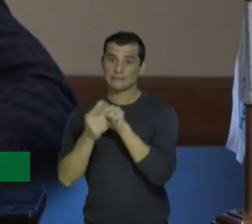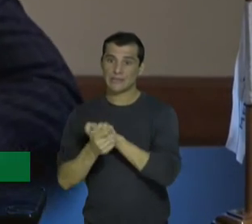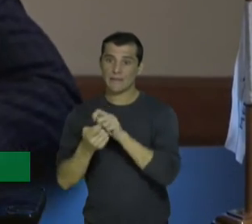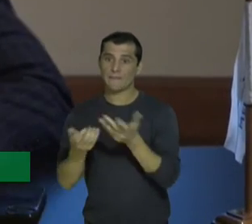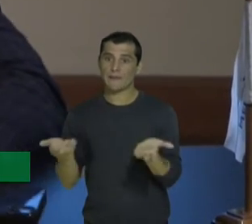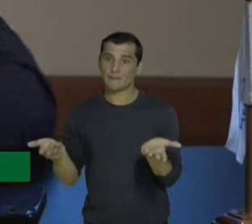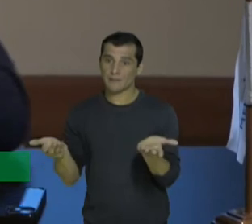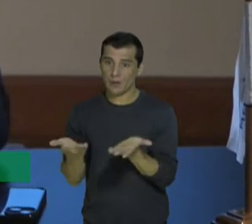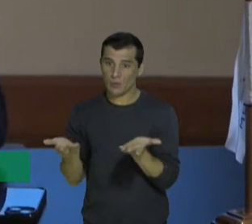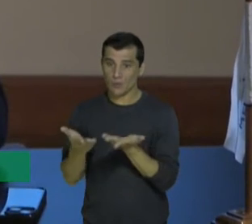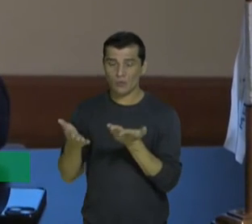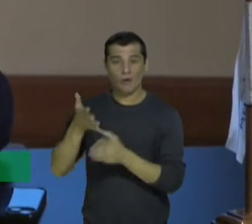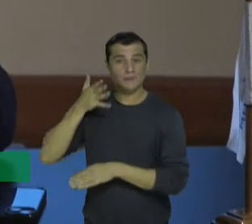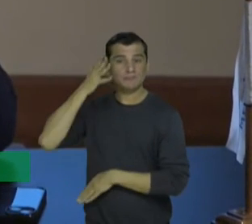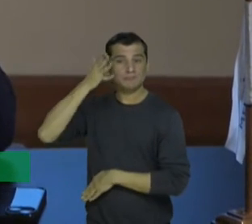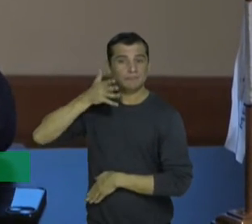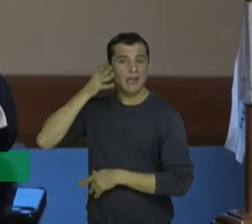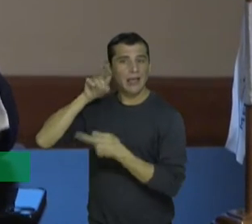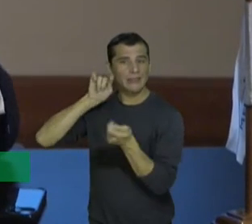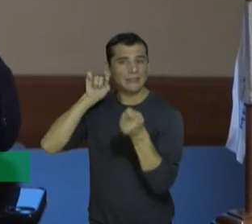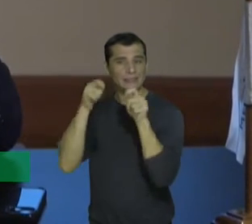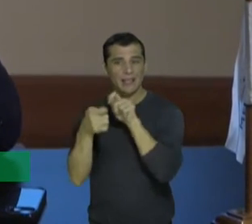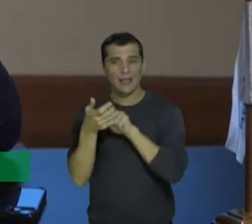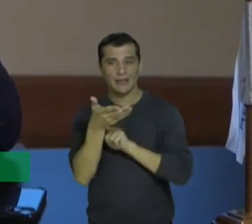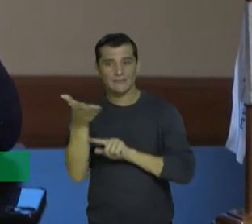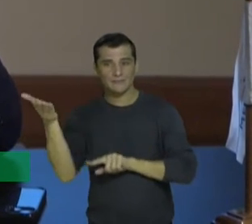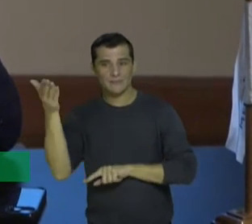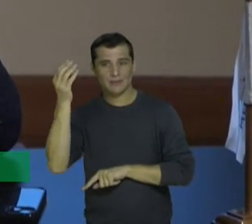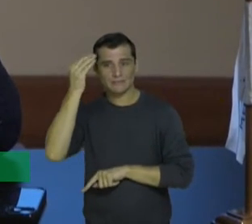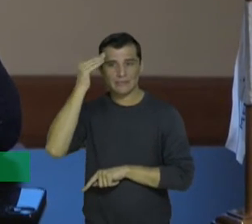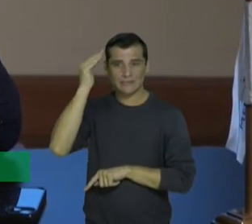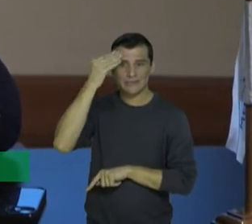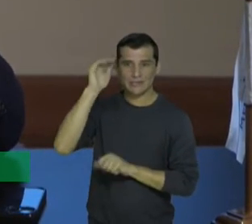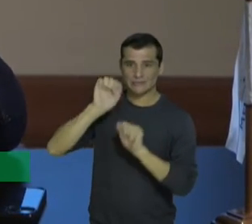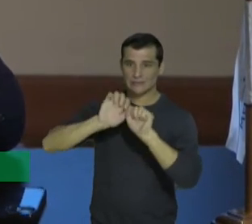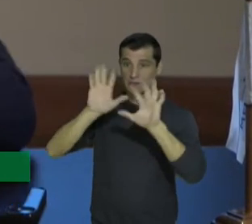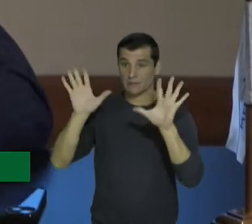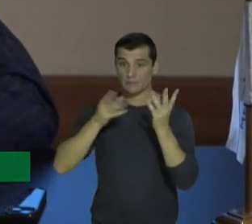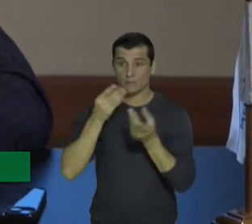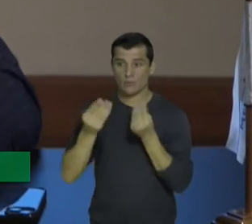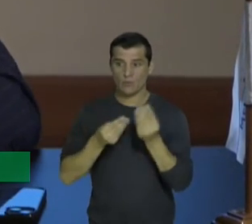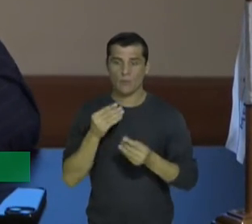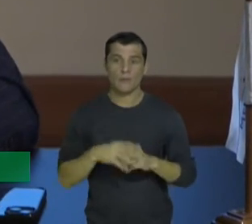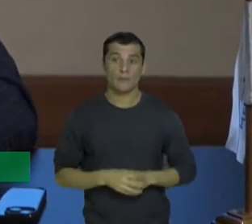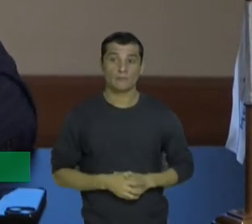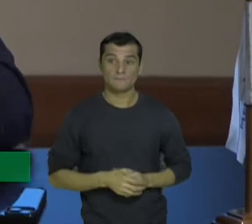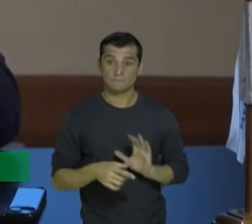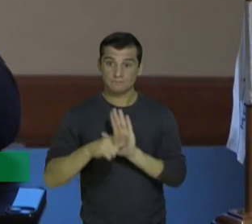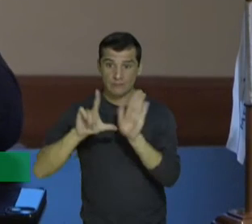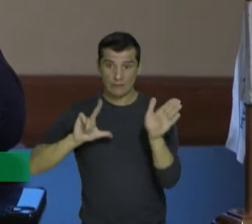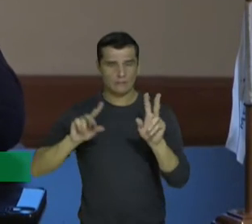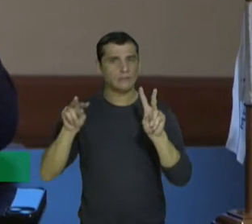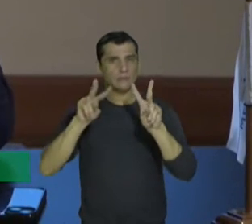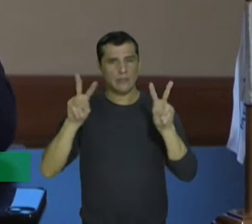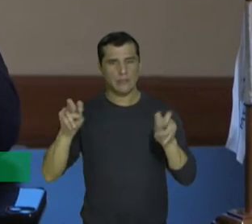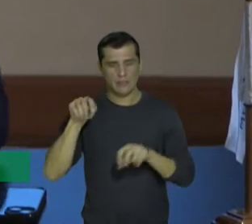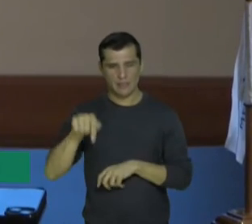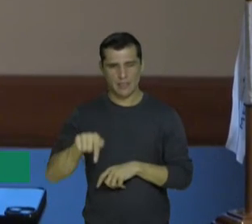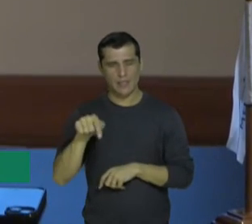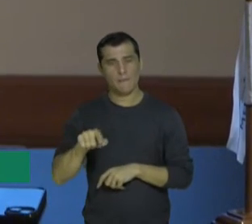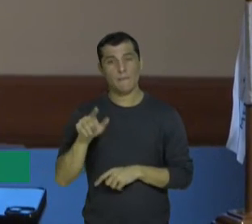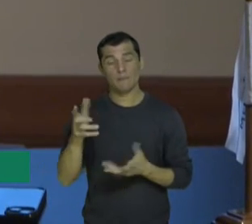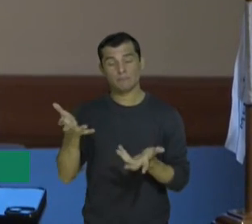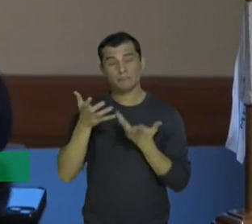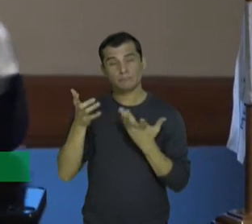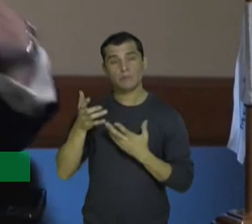claro eu vou tentar fazer isso na medida do possível me foi pedido antes antes de entrar no assunto deixa eu só pontuar